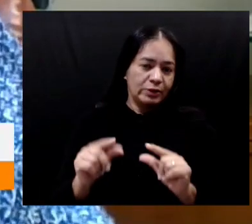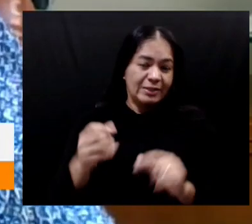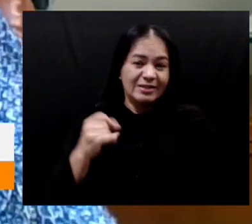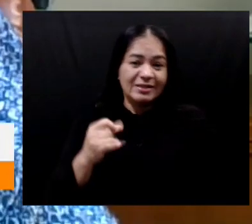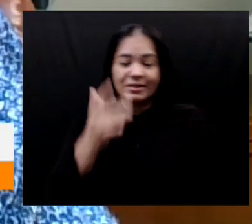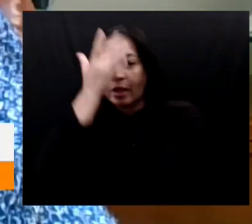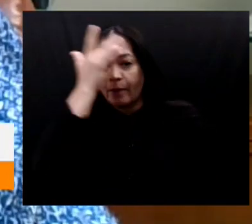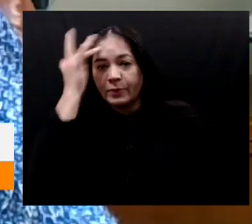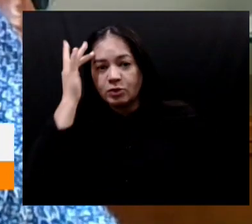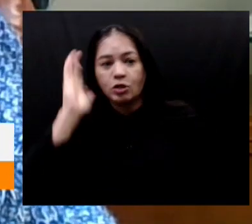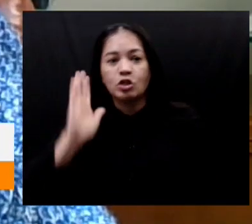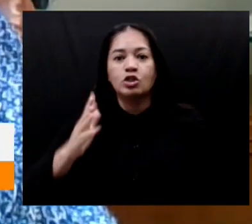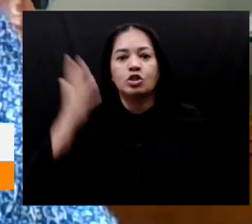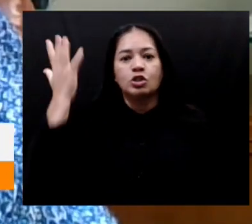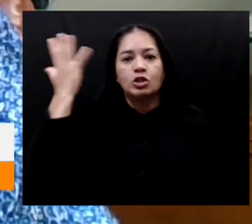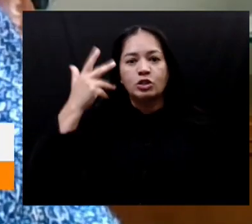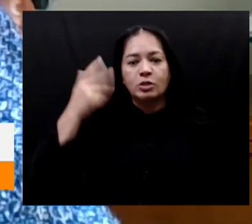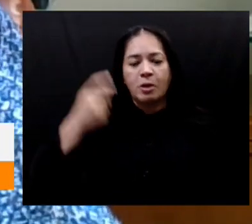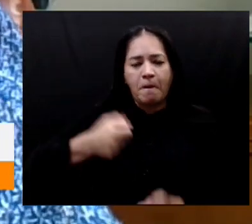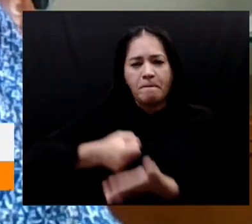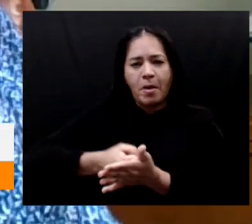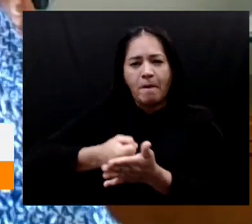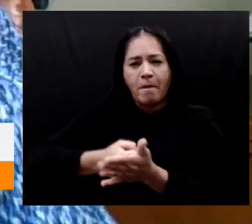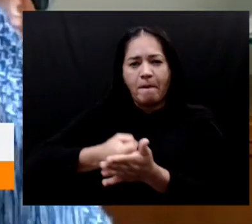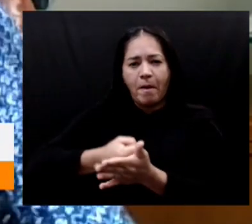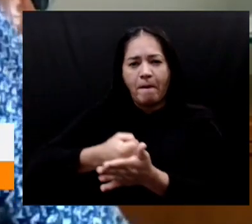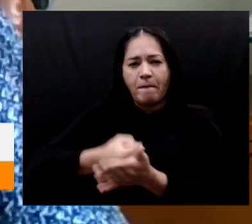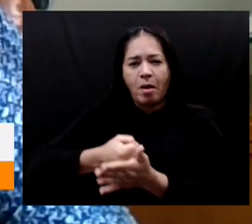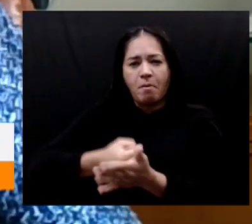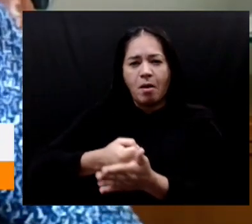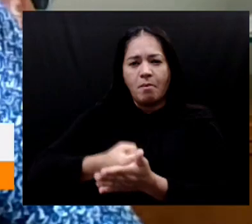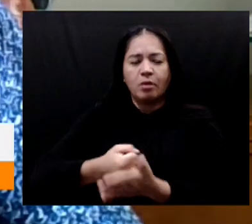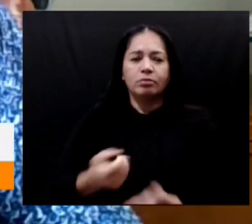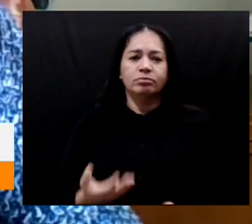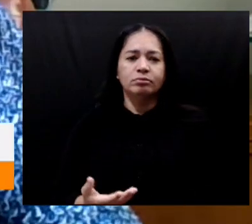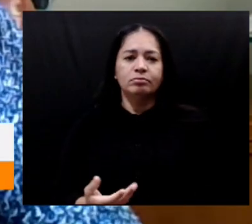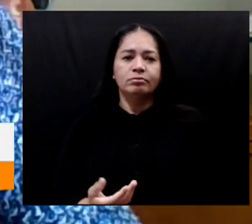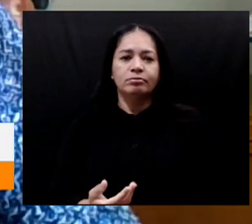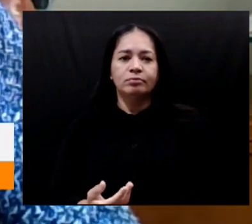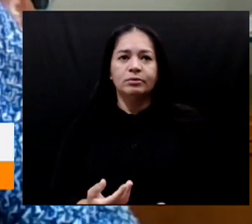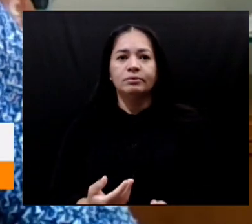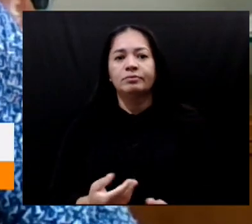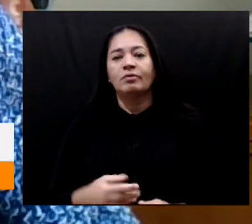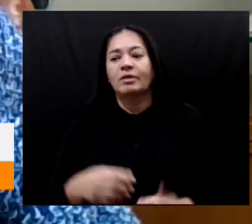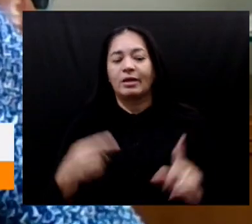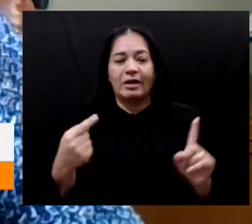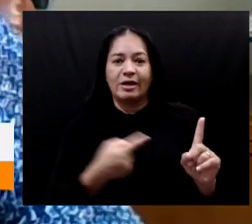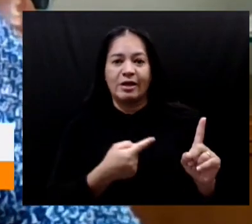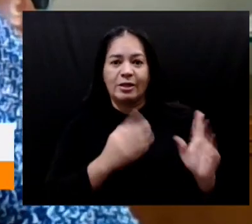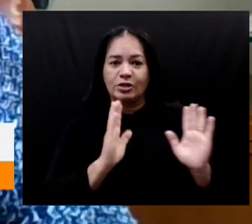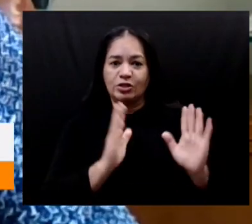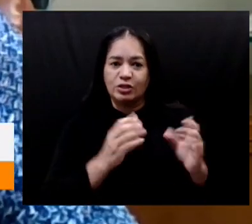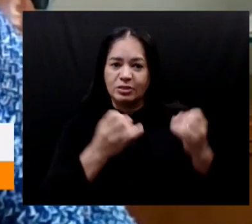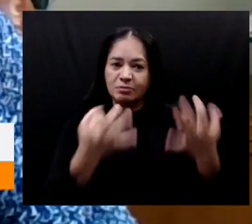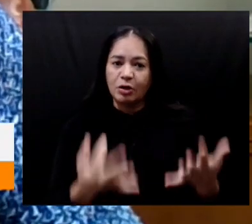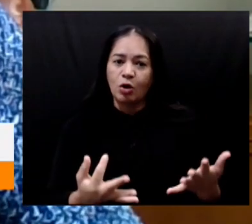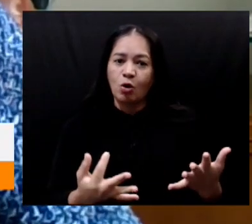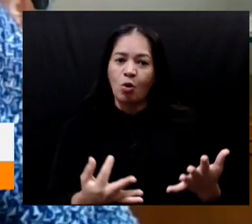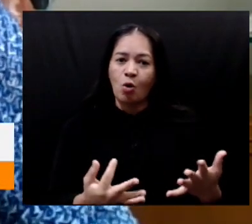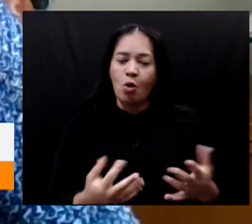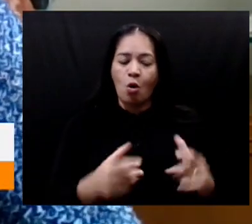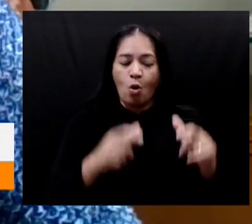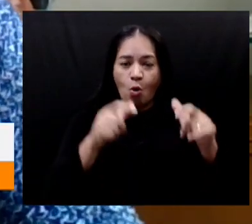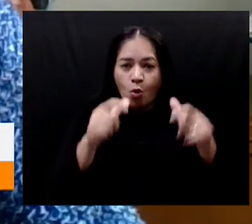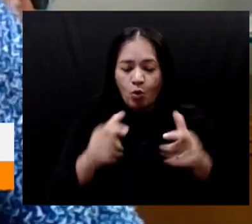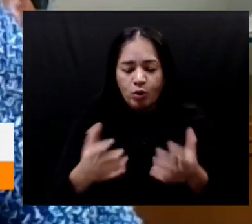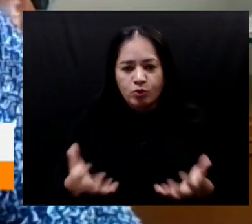uma autoexigência elevada, e, como a Valéria colocou muito bem, o ambiente reforça isso